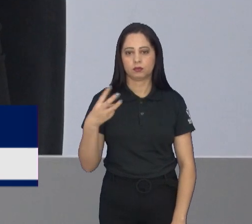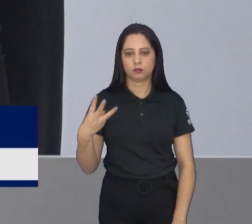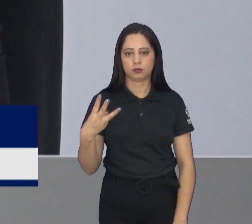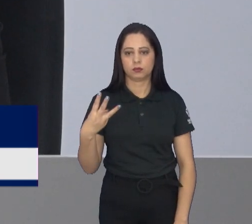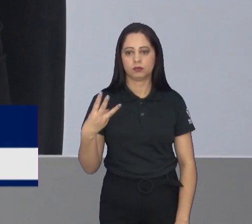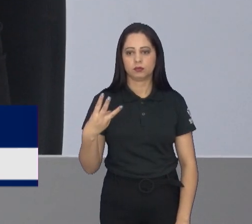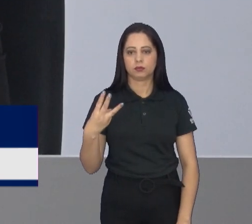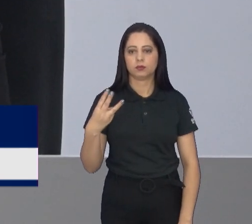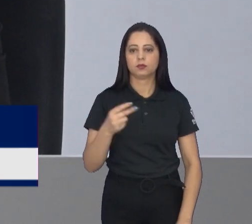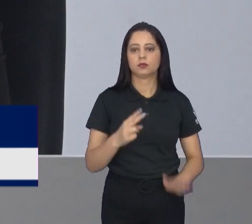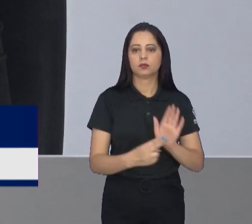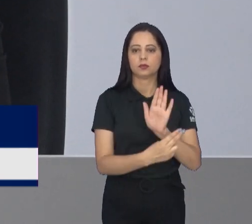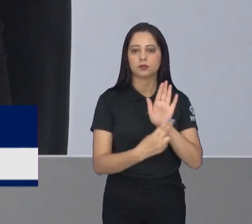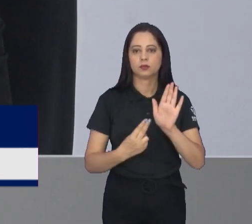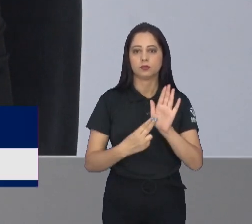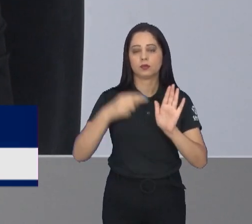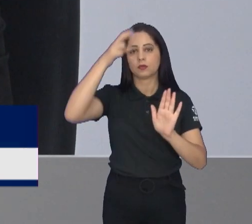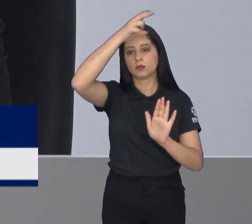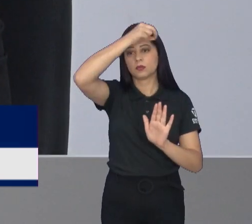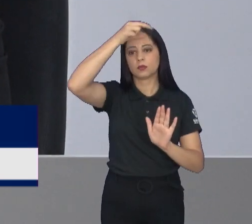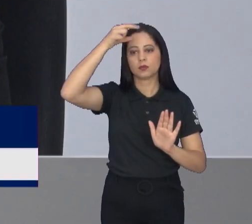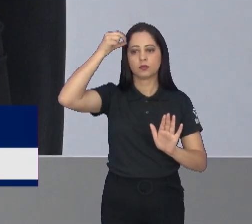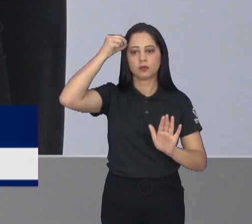125/2023, autoria Poder Executivo.